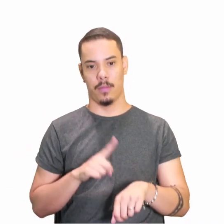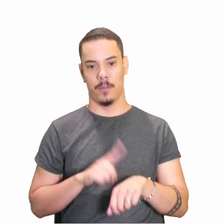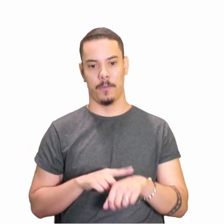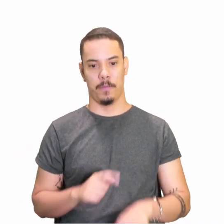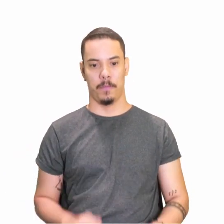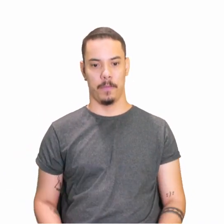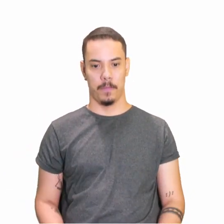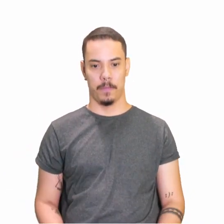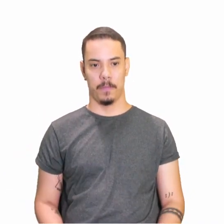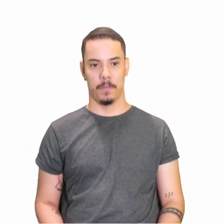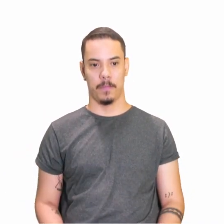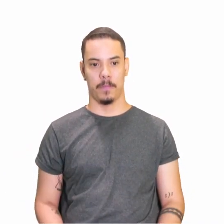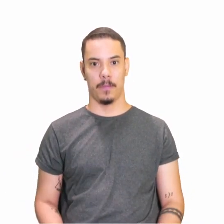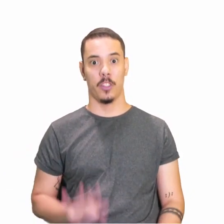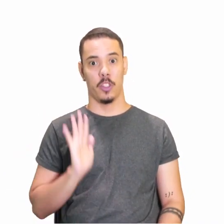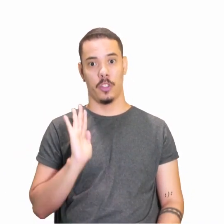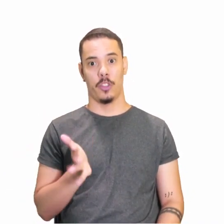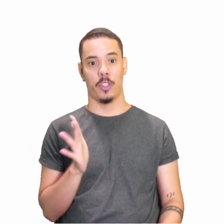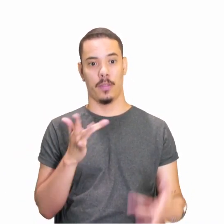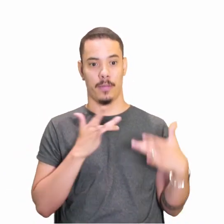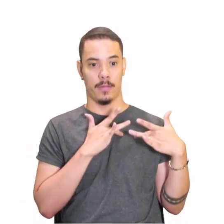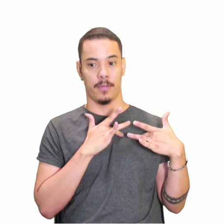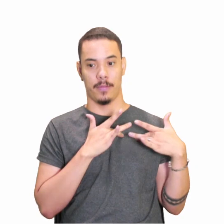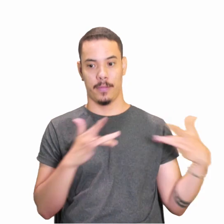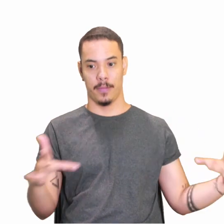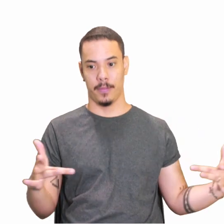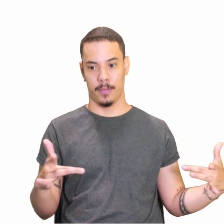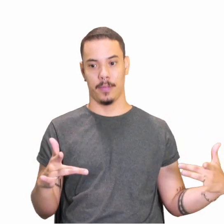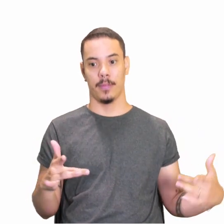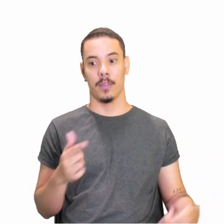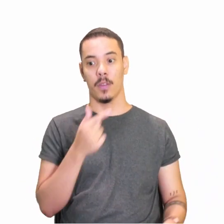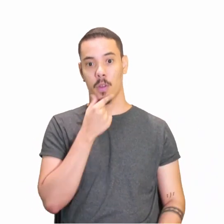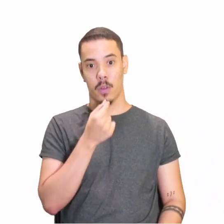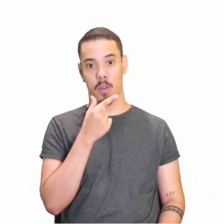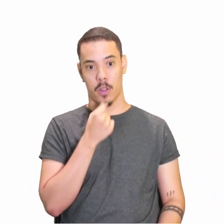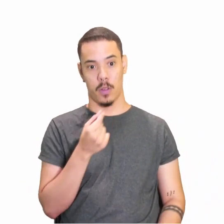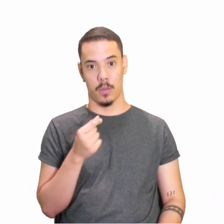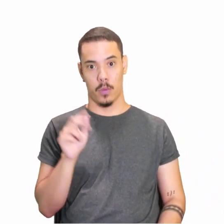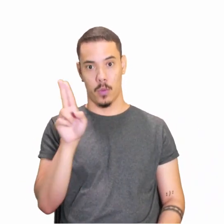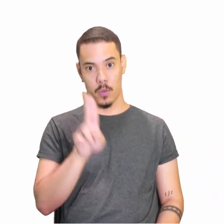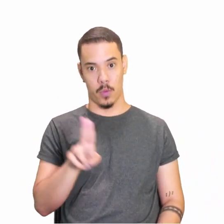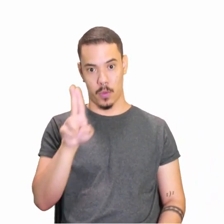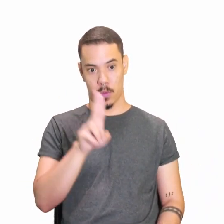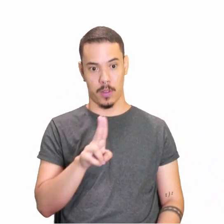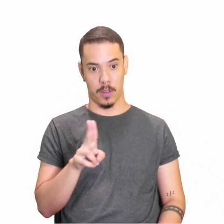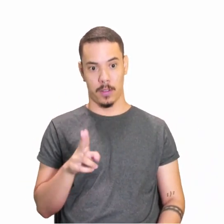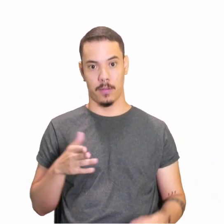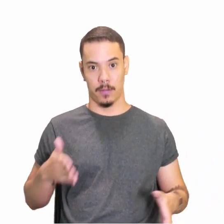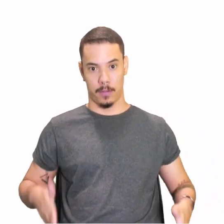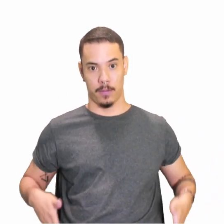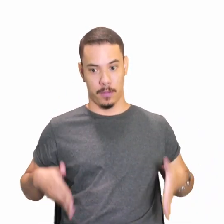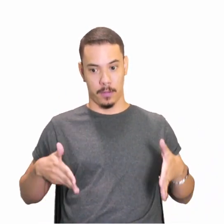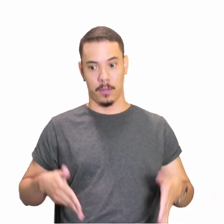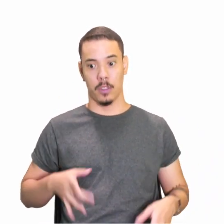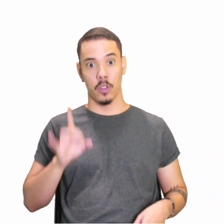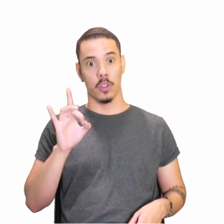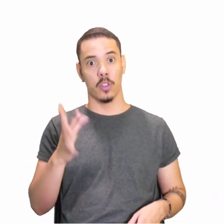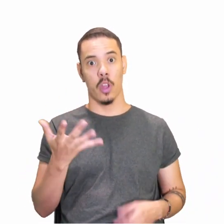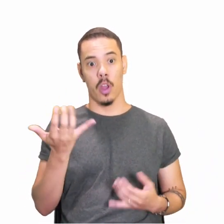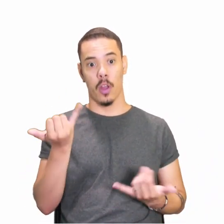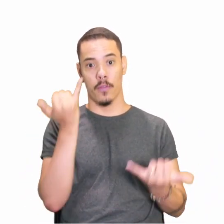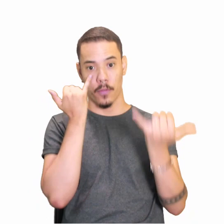Hoje a doação, né? E o rapaz, o cadeirante, ele só queria uma informação. Mas geralmente o